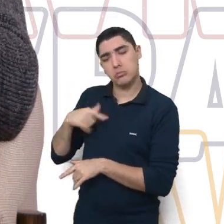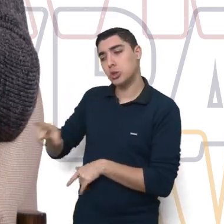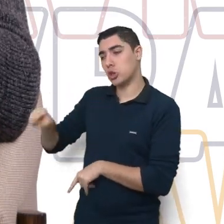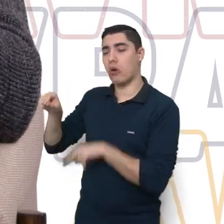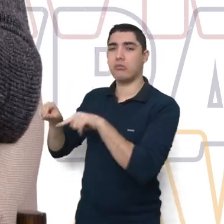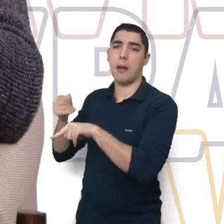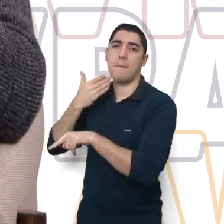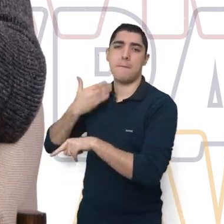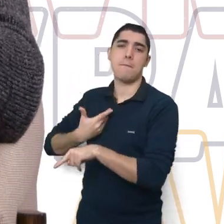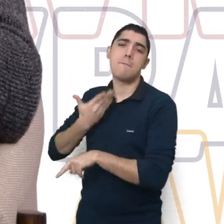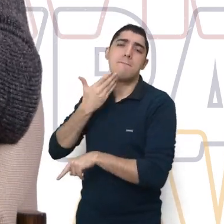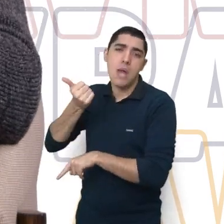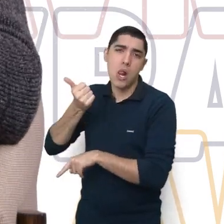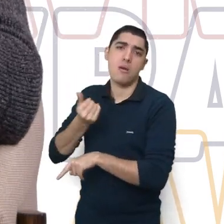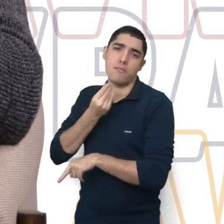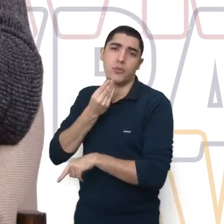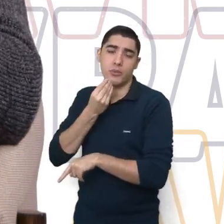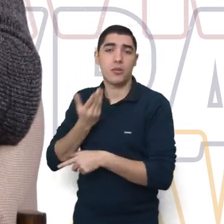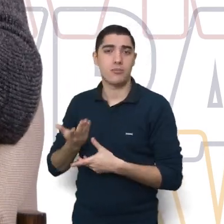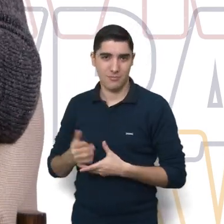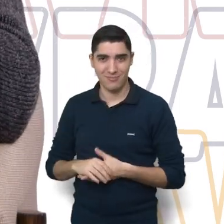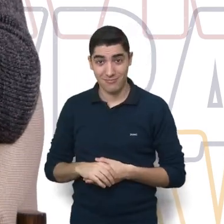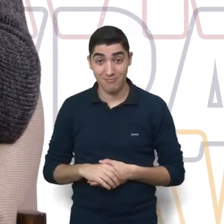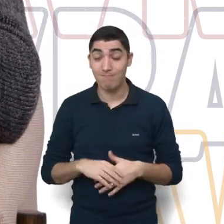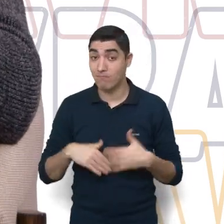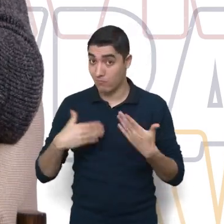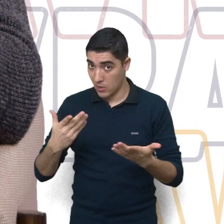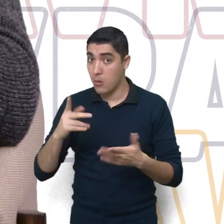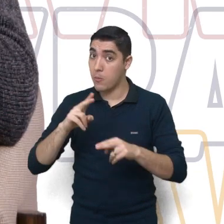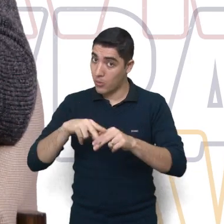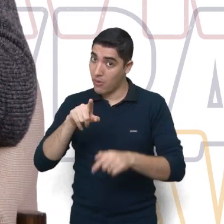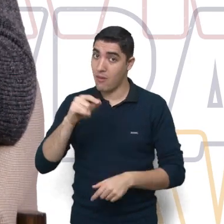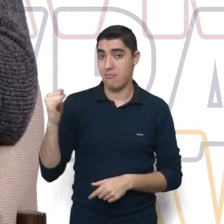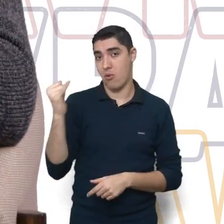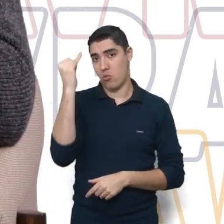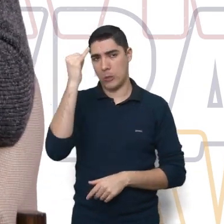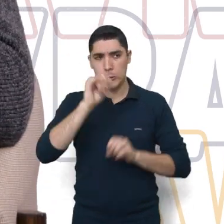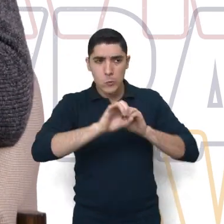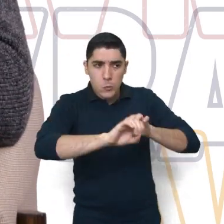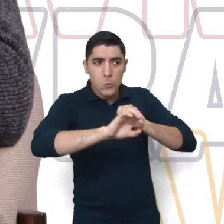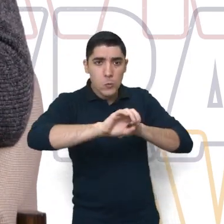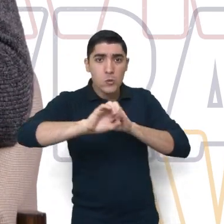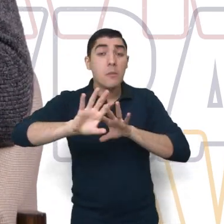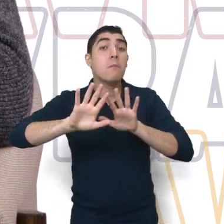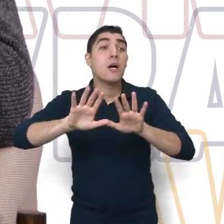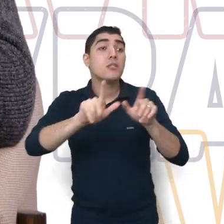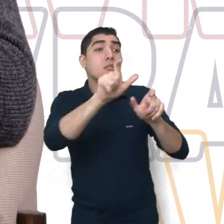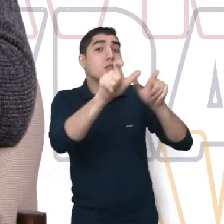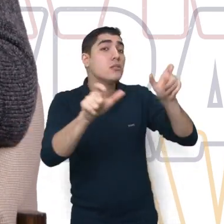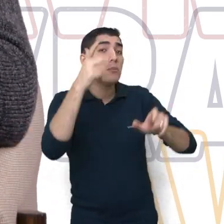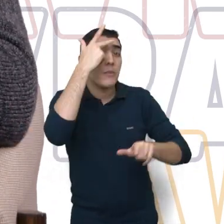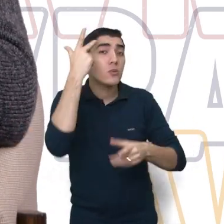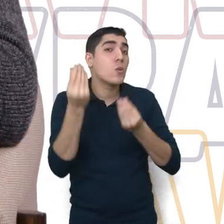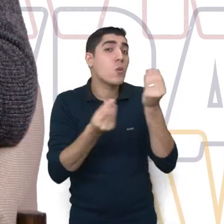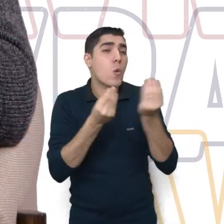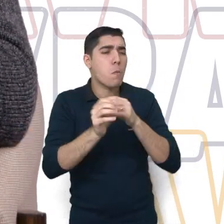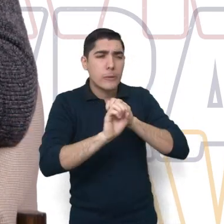então é extremamente importante agora como que a gente forma esse cidadão né